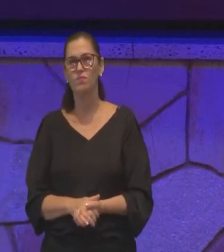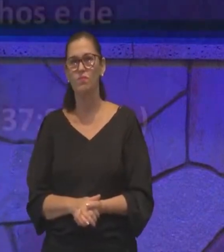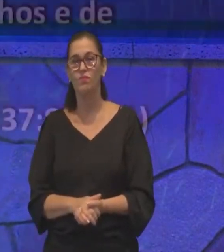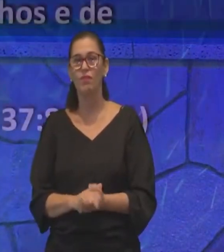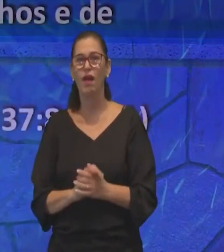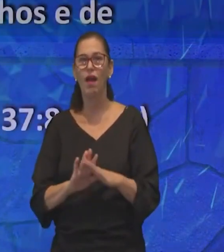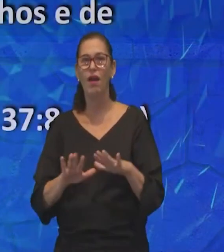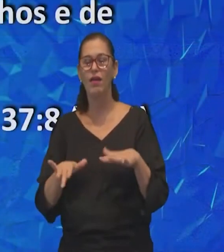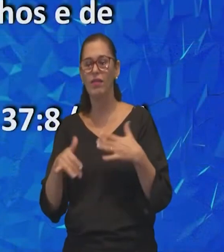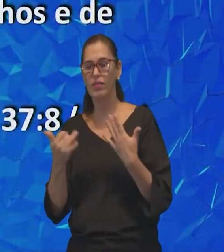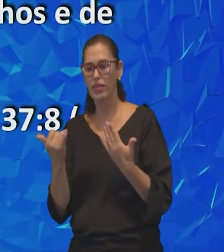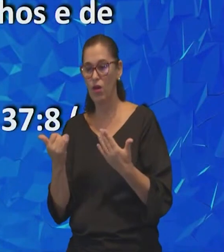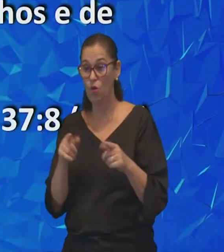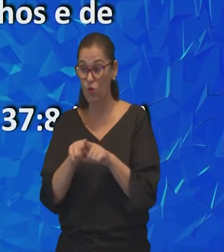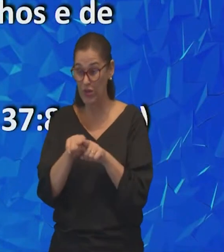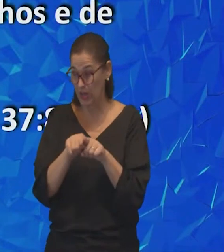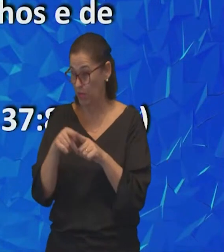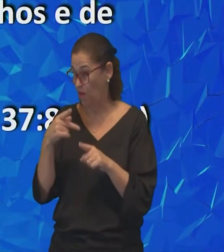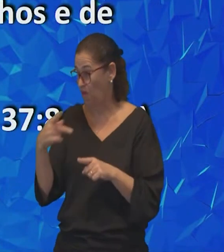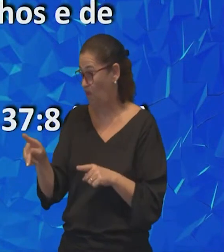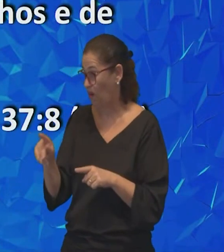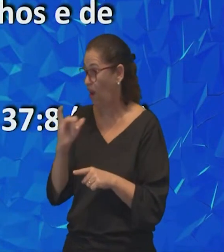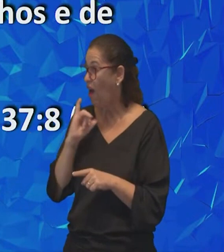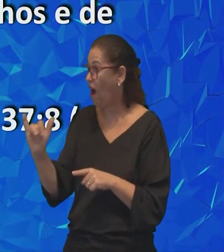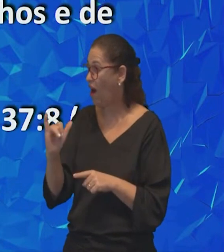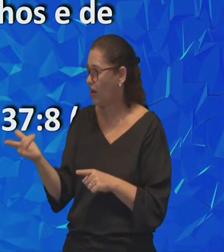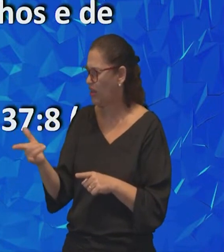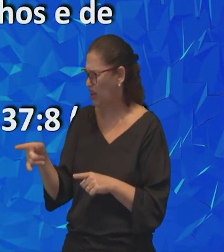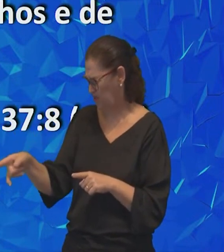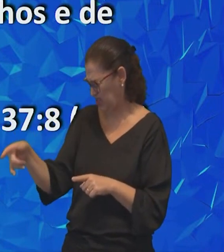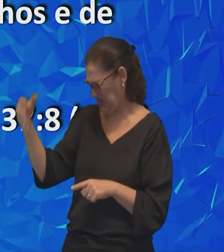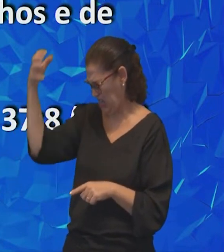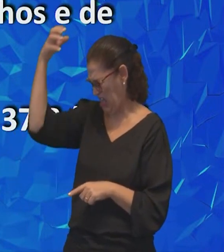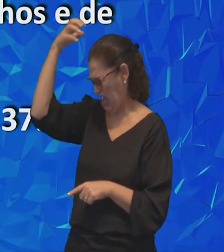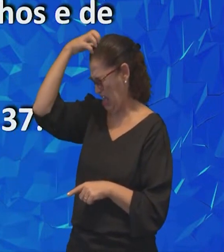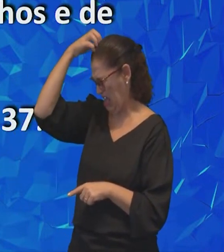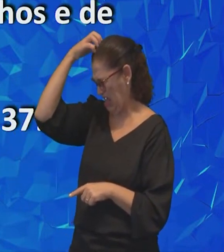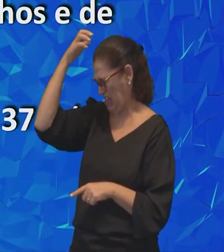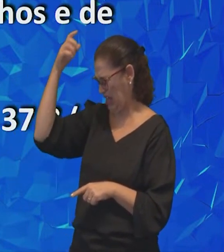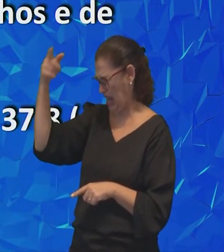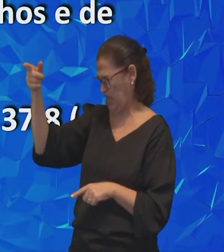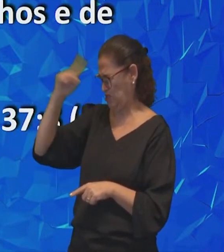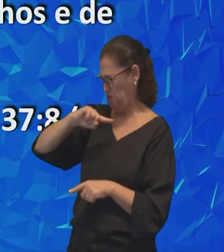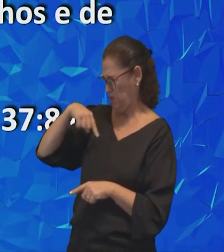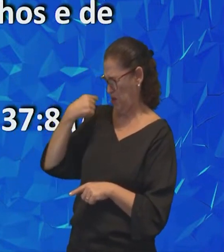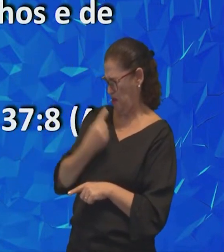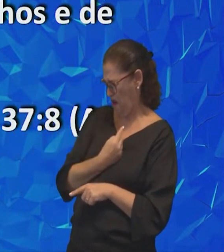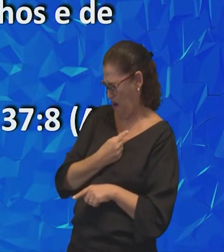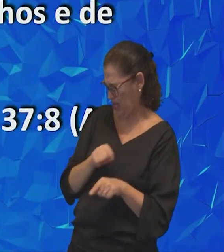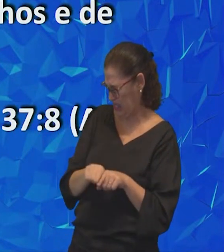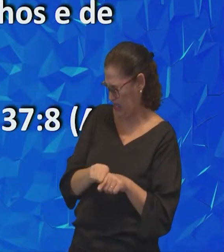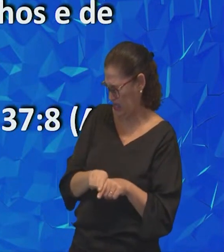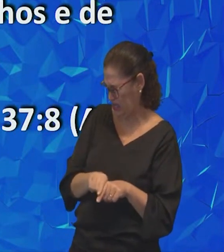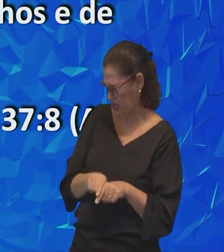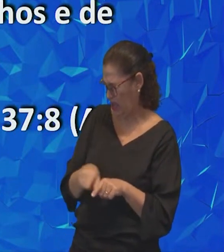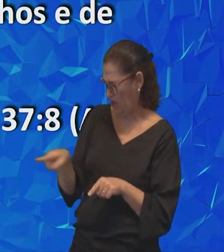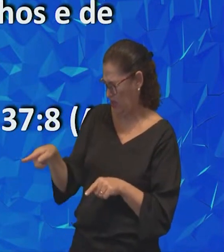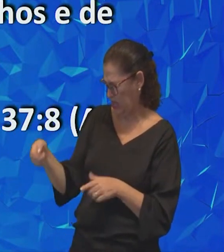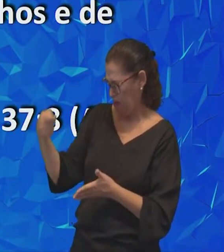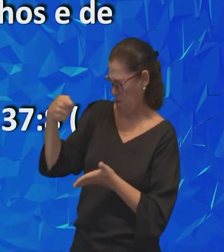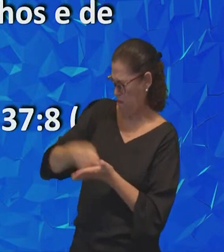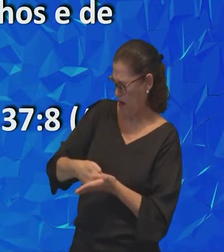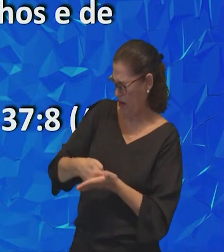Então lhes disseram seus irmãos: reinarás com efeito sobre nós? E sobre nós